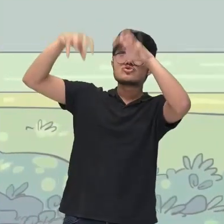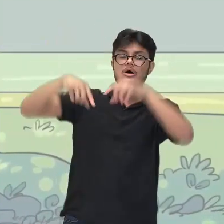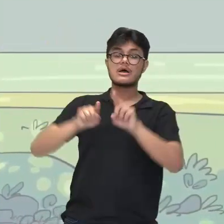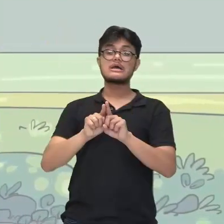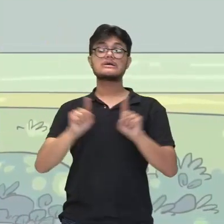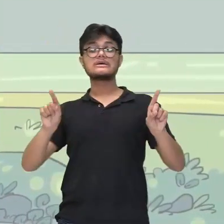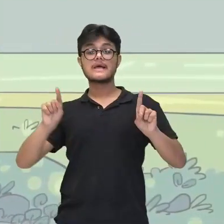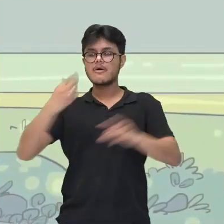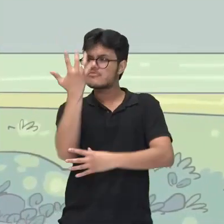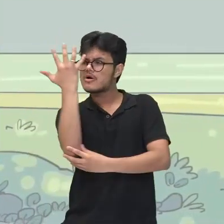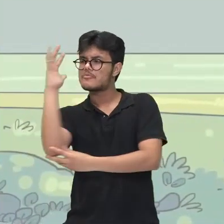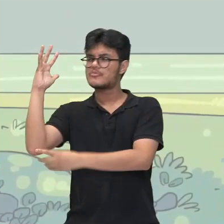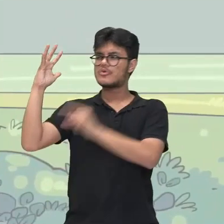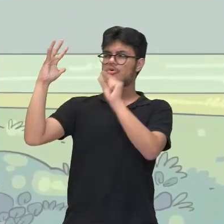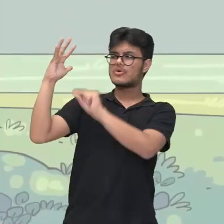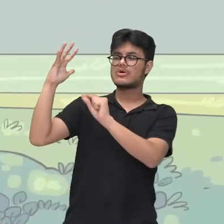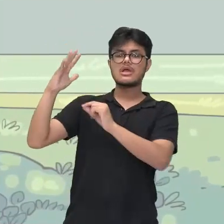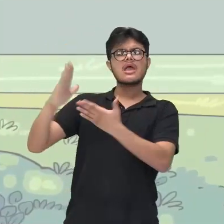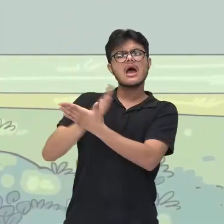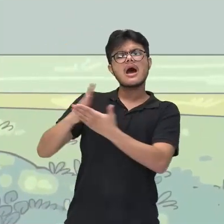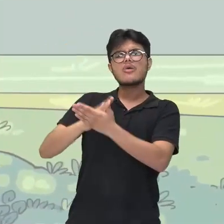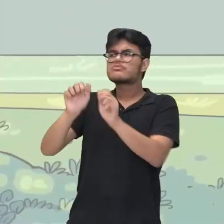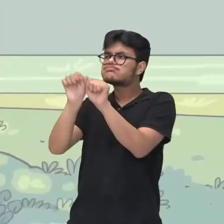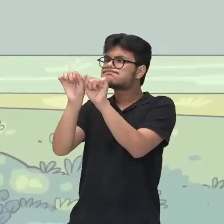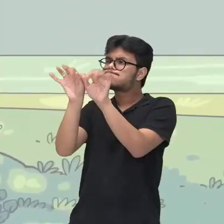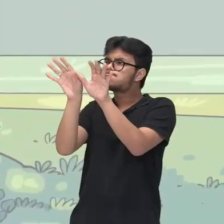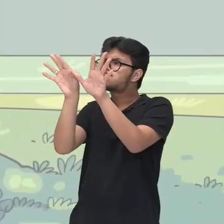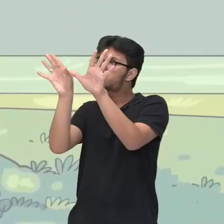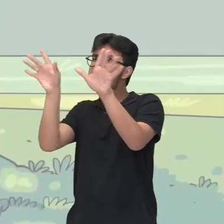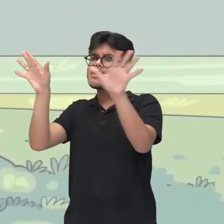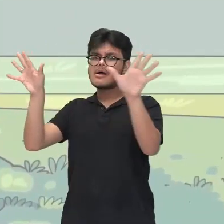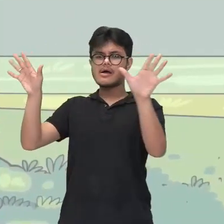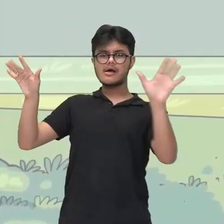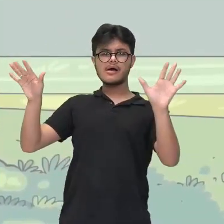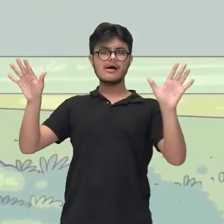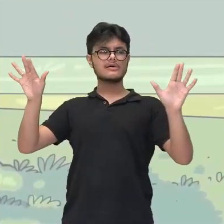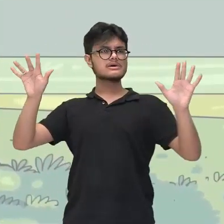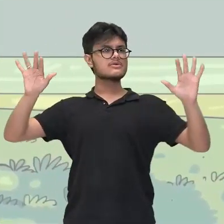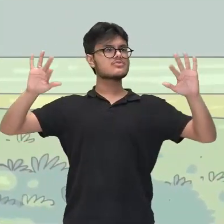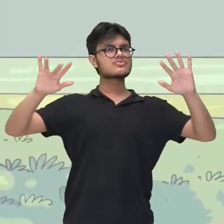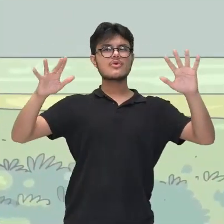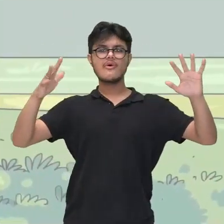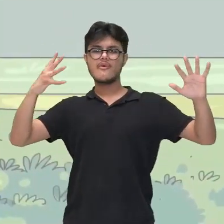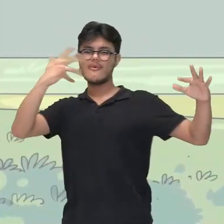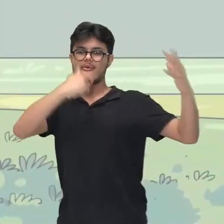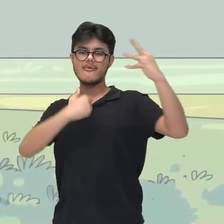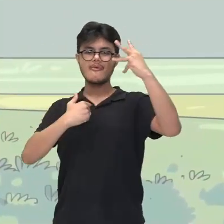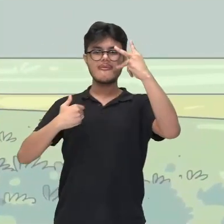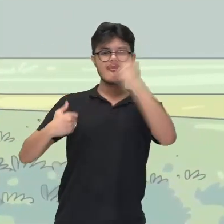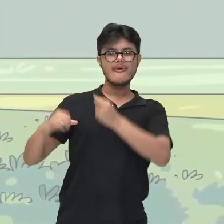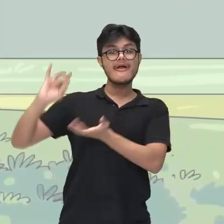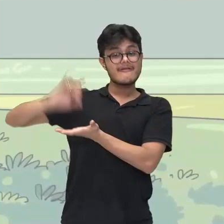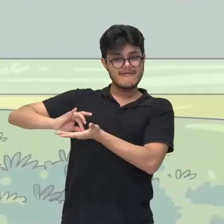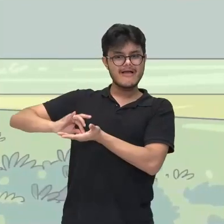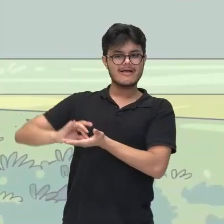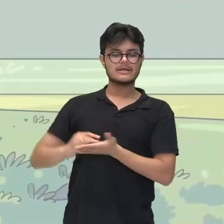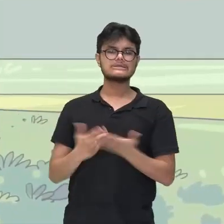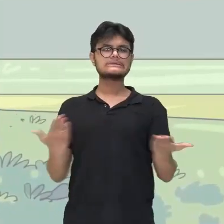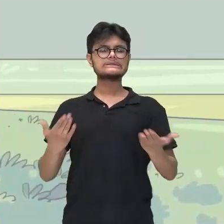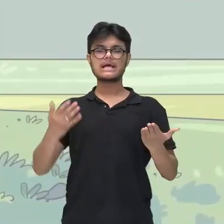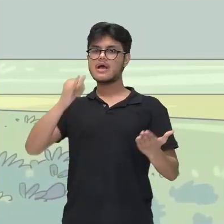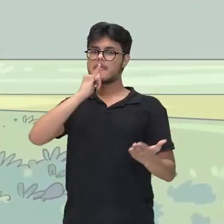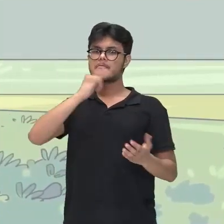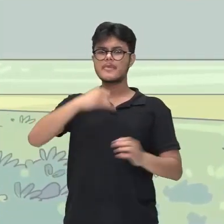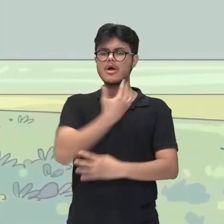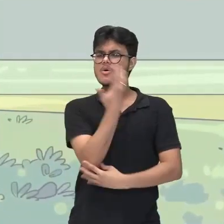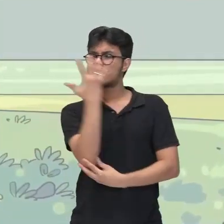Abraçadas efusivamente, os galhos serviam de vigas para a abóbada solene com arremedos de igreja. Atrás dela,